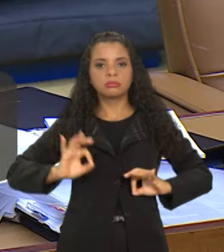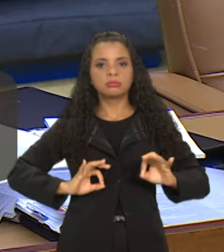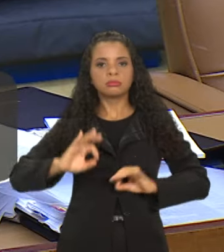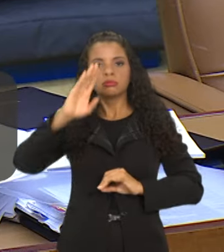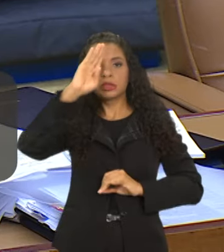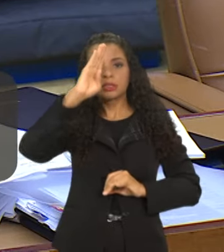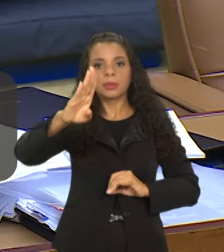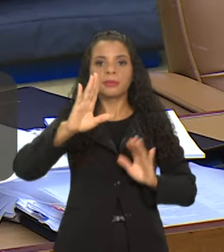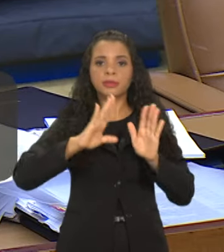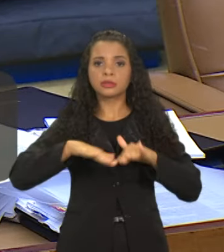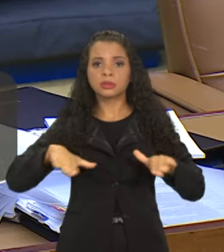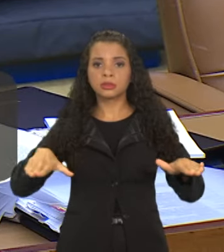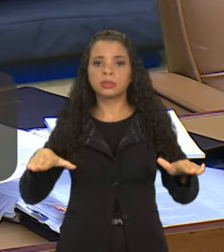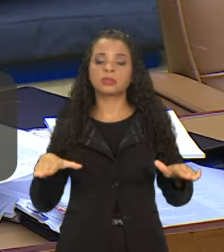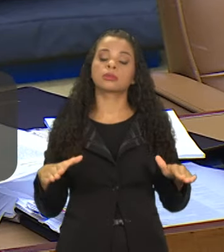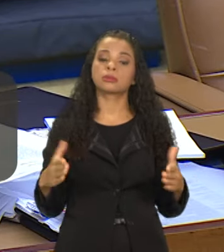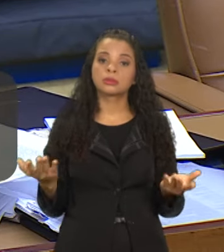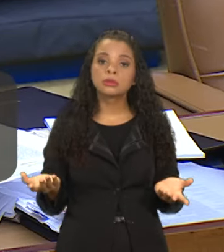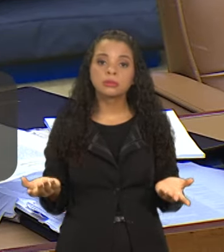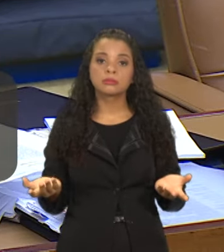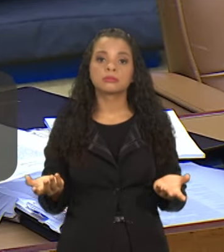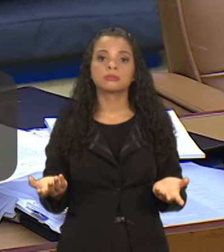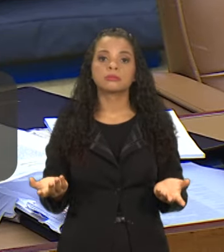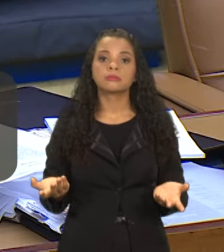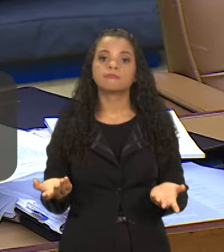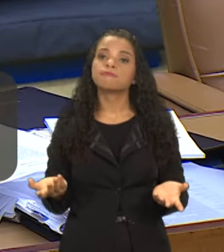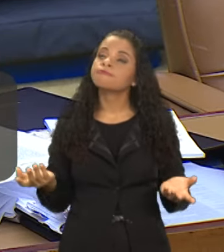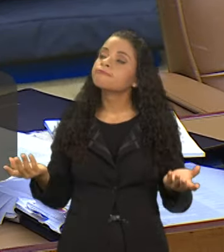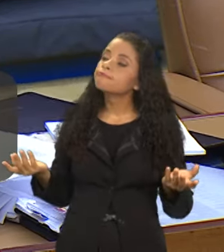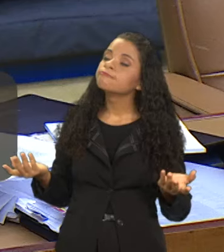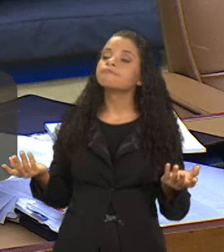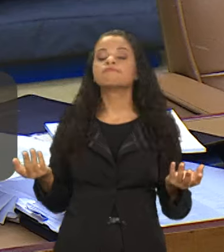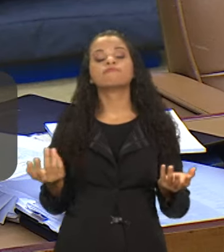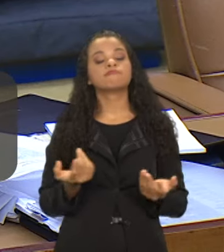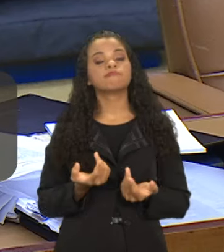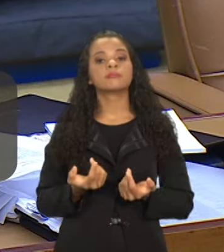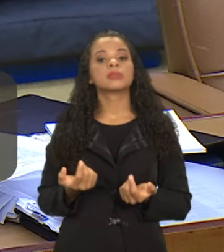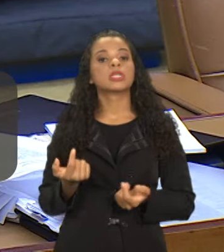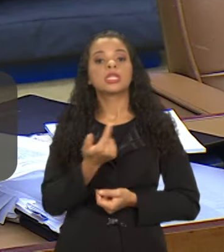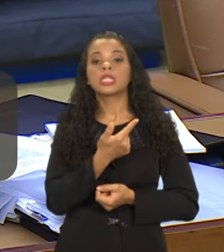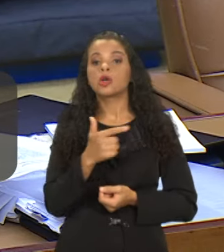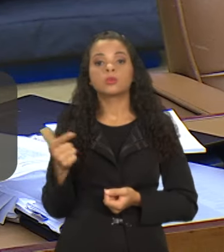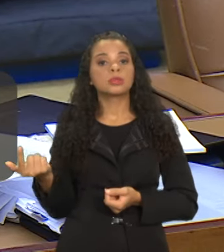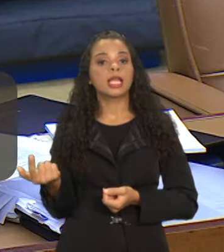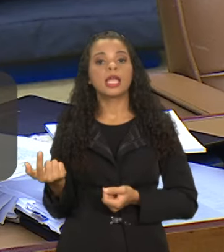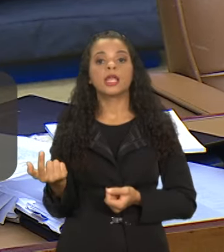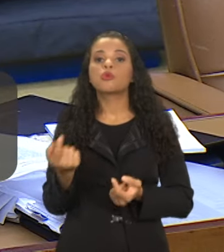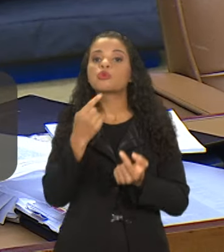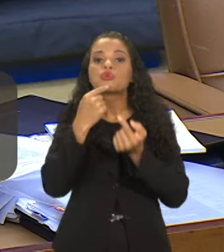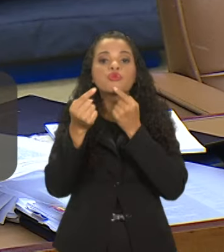há dúvidas sobre a necessidade da vacina,